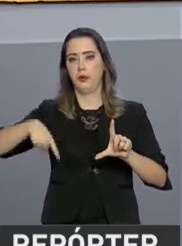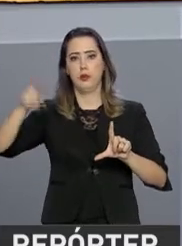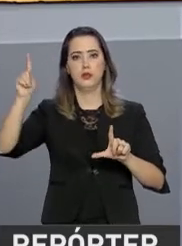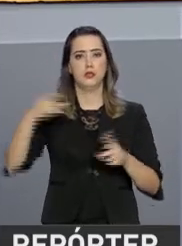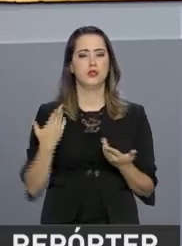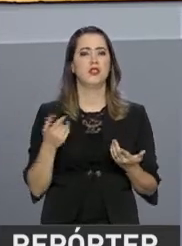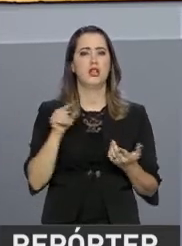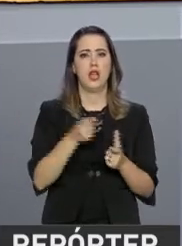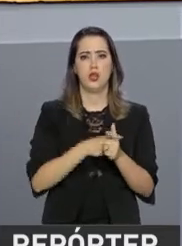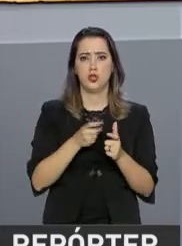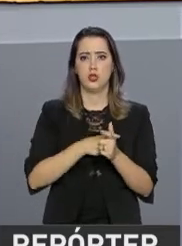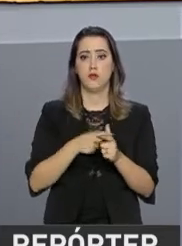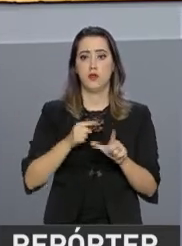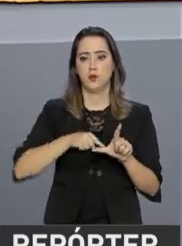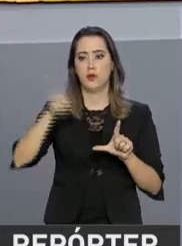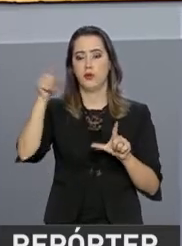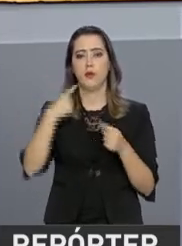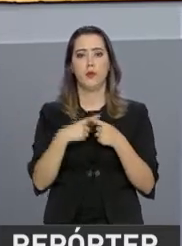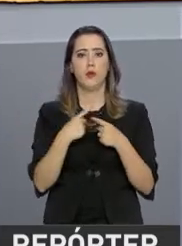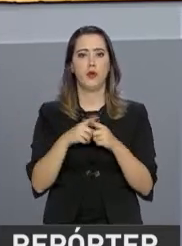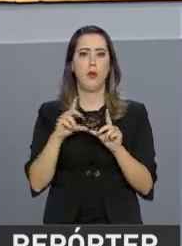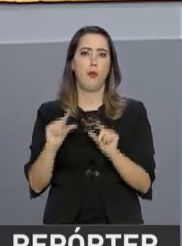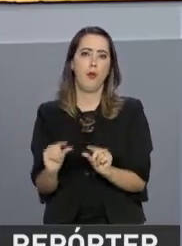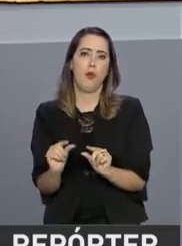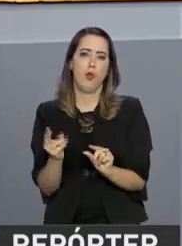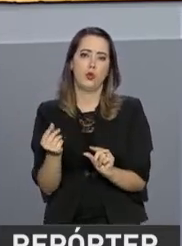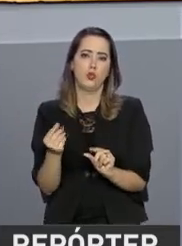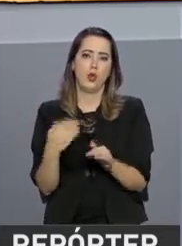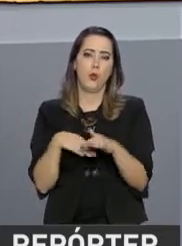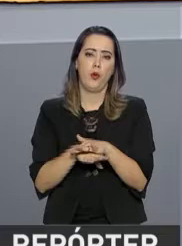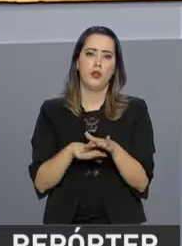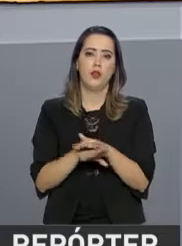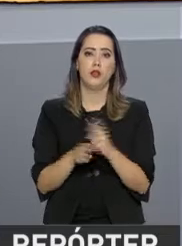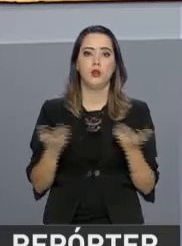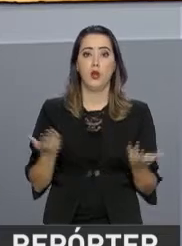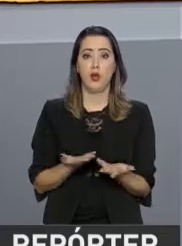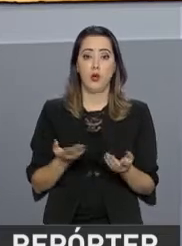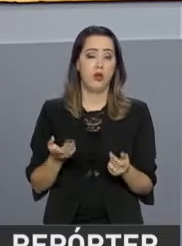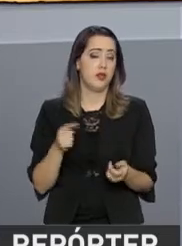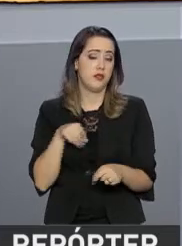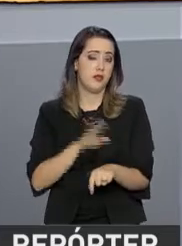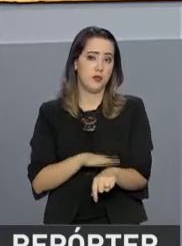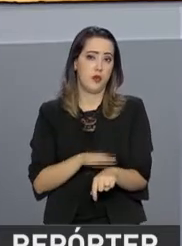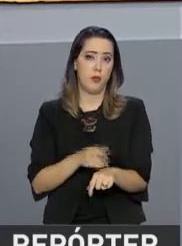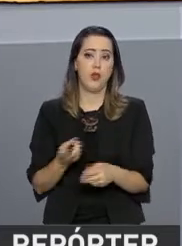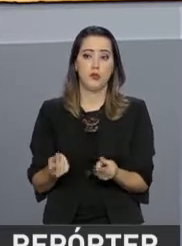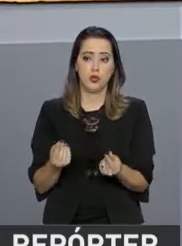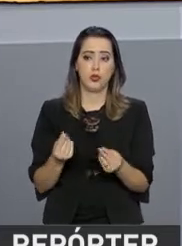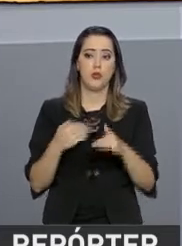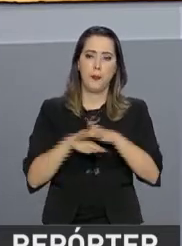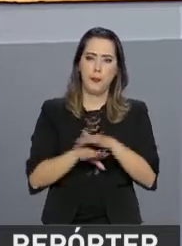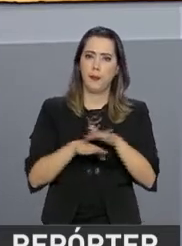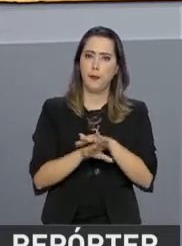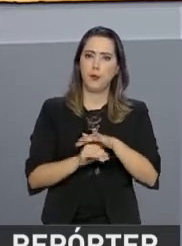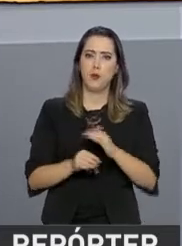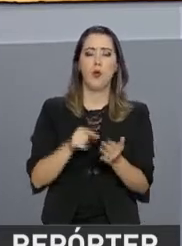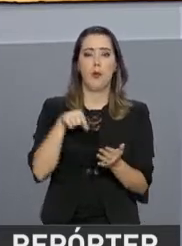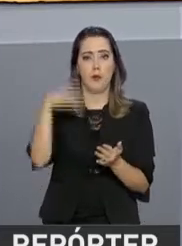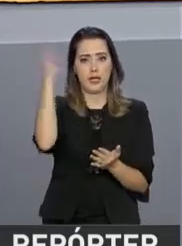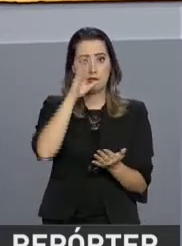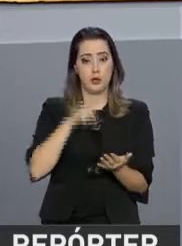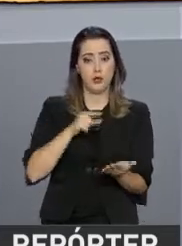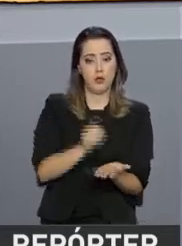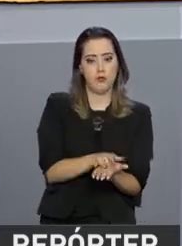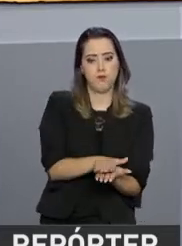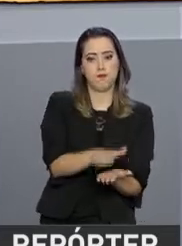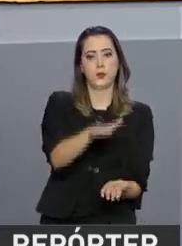público disparou também porque o país tinha nível baixo de reservas, ao contrário deste momento. Agora, de acordo com o secretário, o